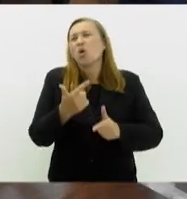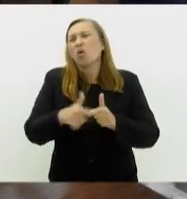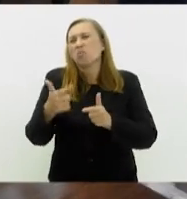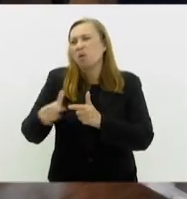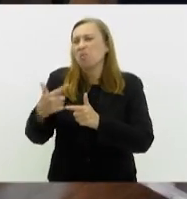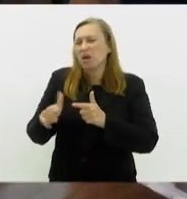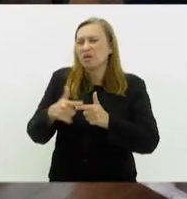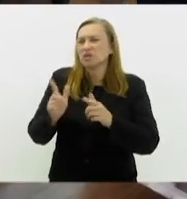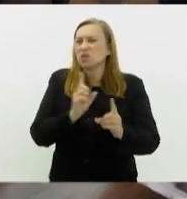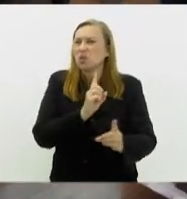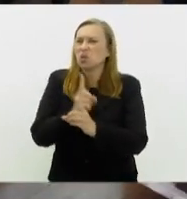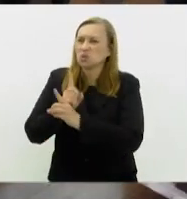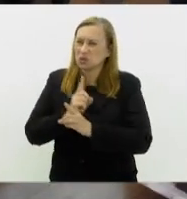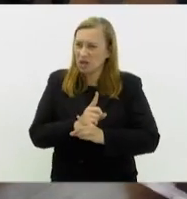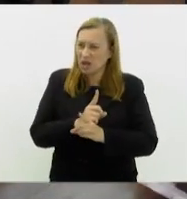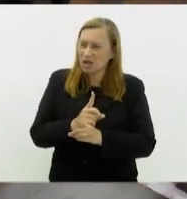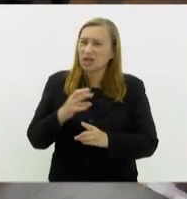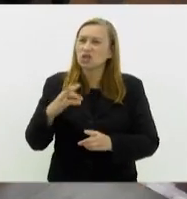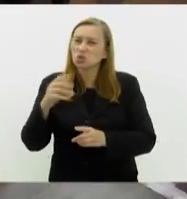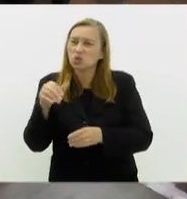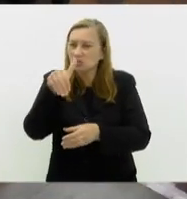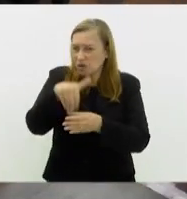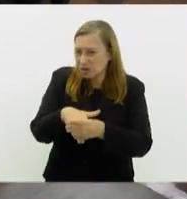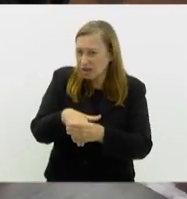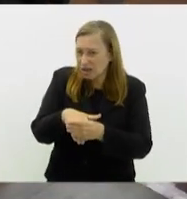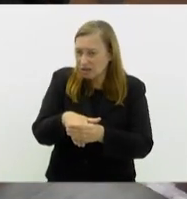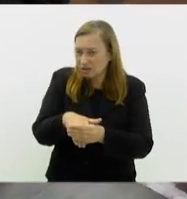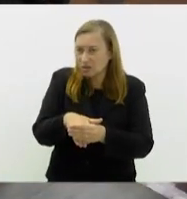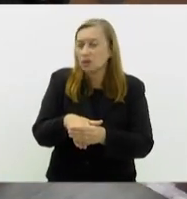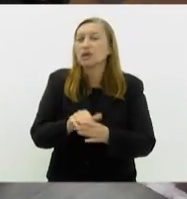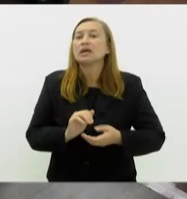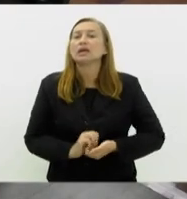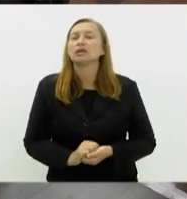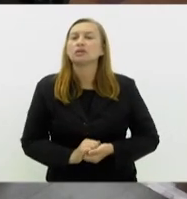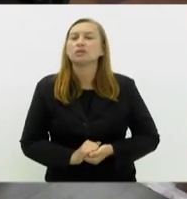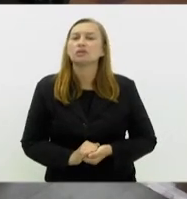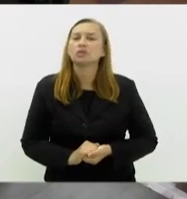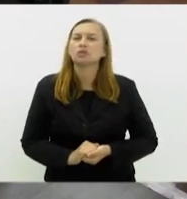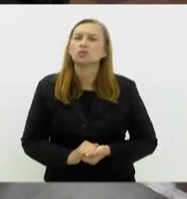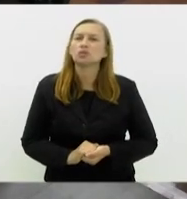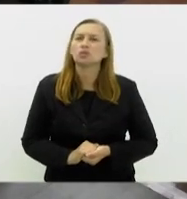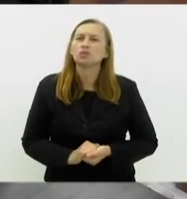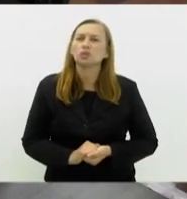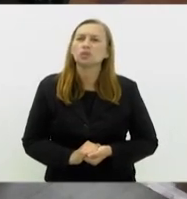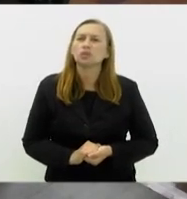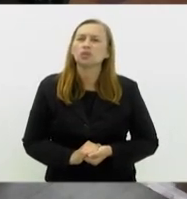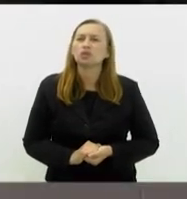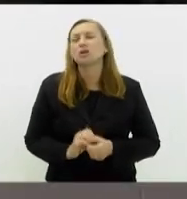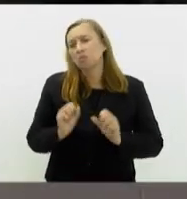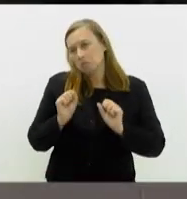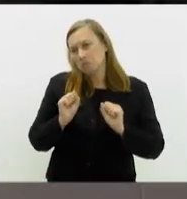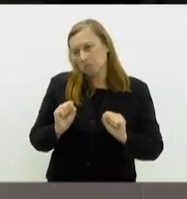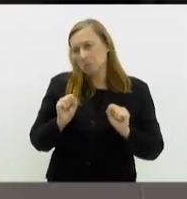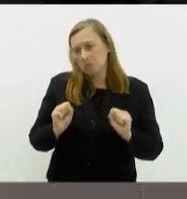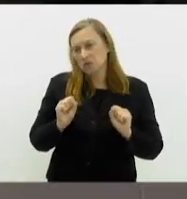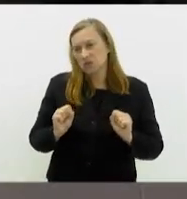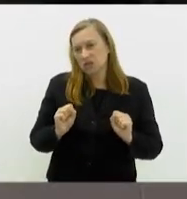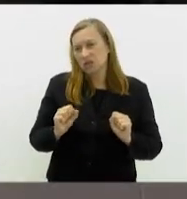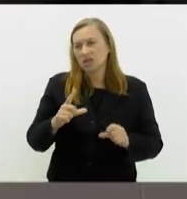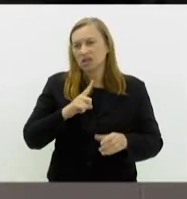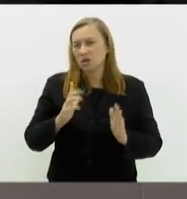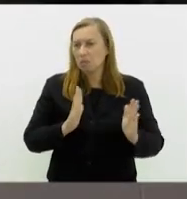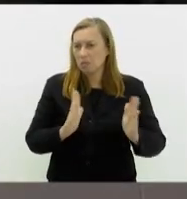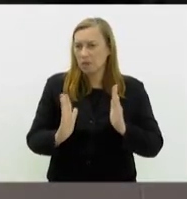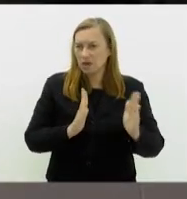em relação à materialidade daquilo que será votado e não mais apreciado que no que couber se couber nós tamos um prazo